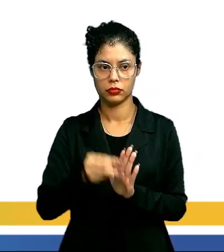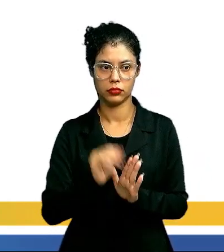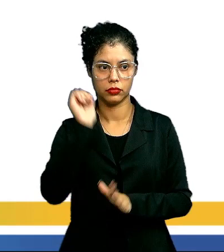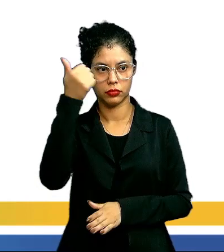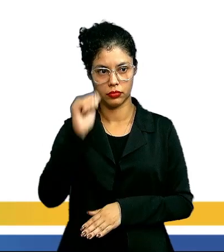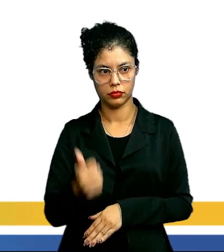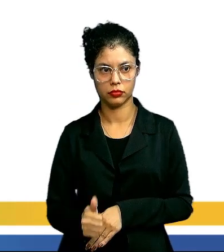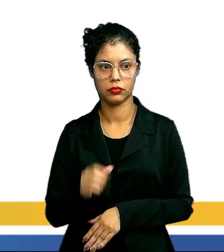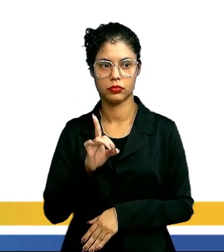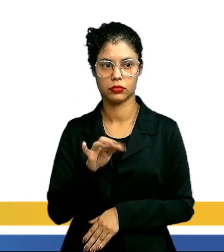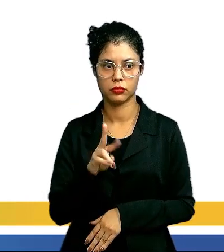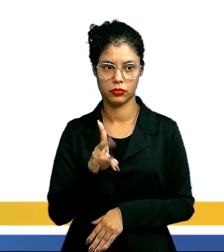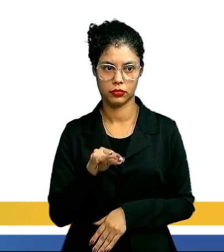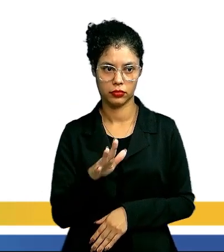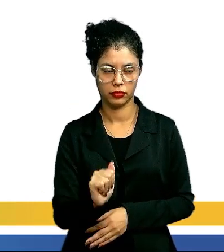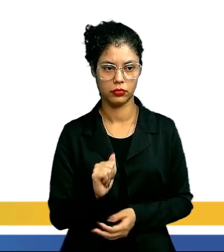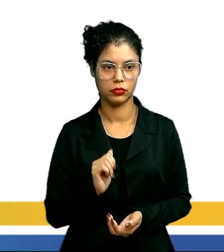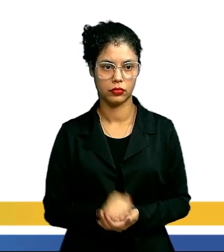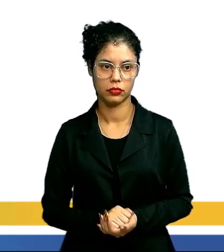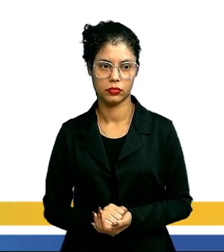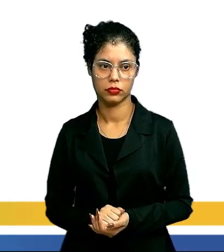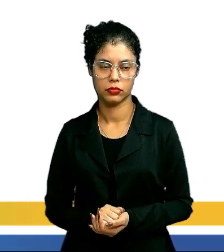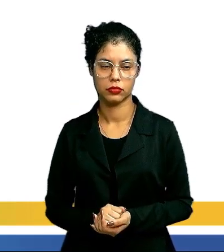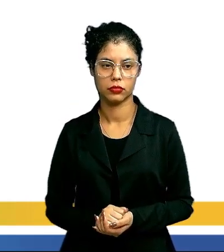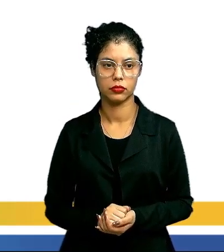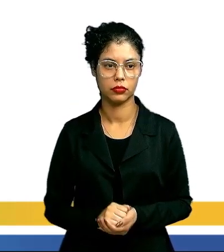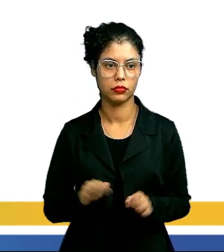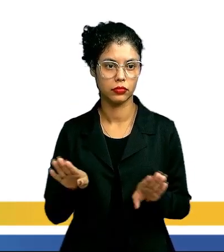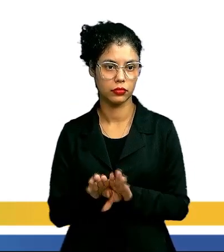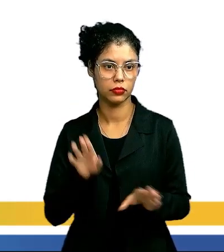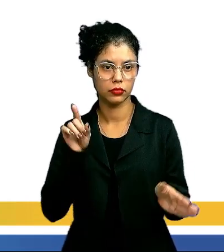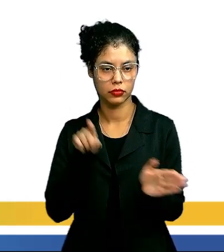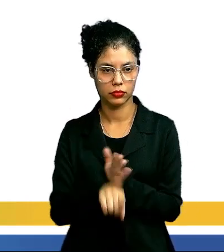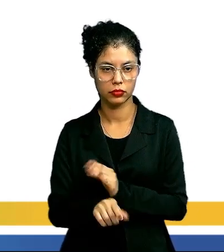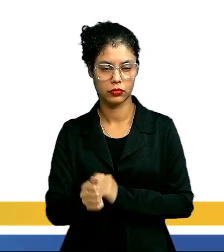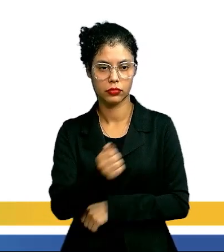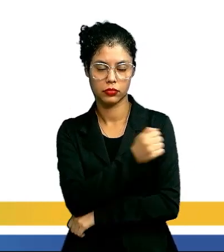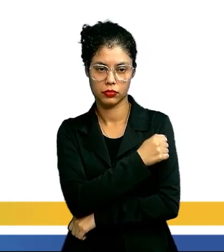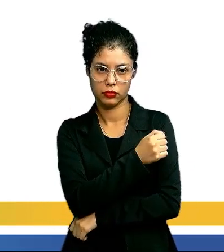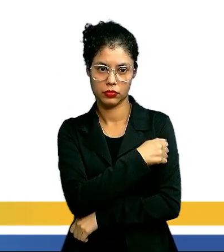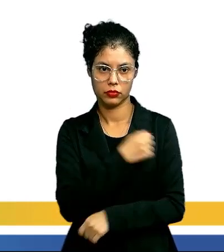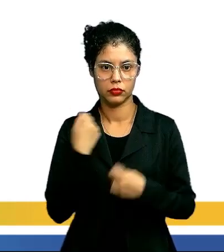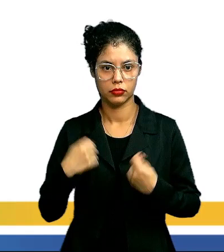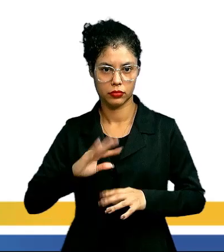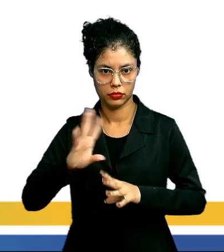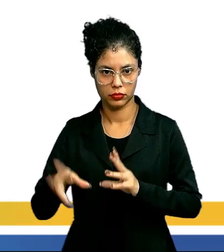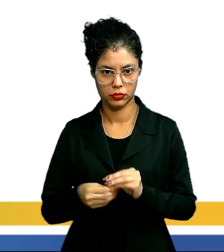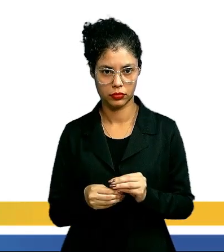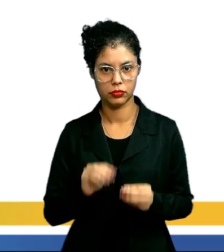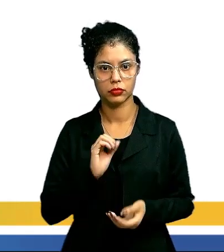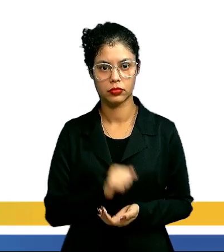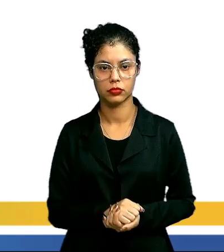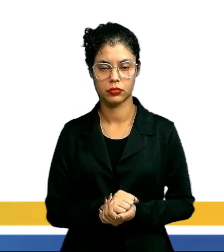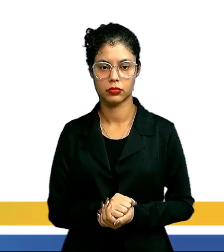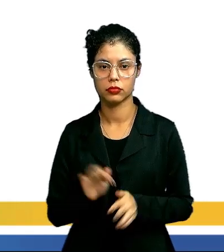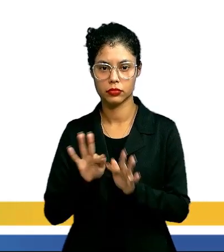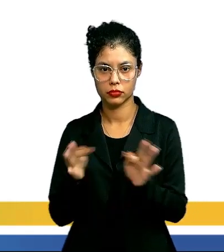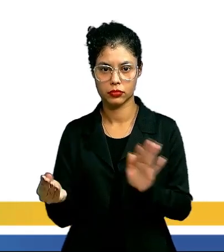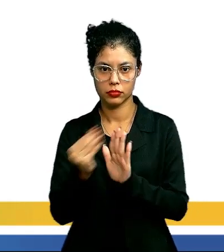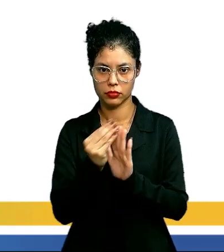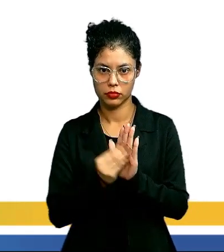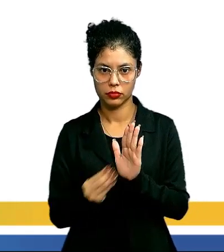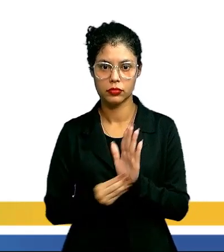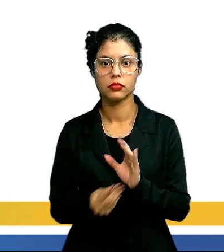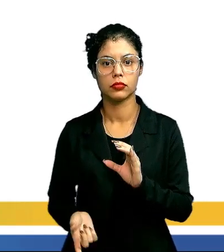aula aplicou uma avaliação diagnóstica em uma das questões o aluno deveria completar a frase